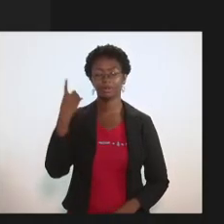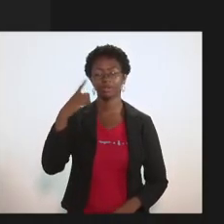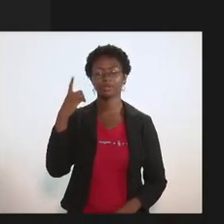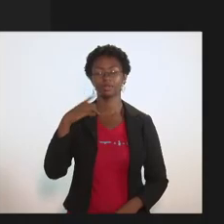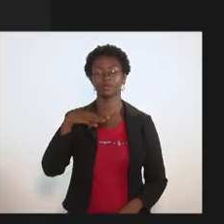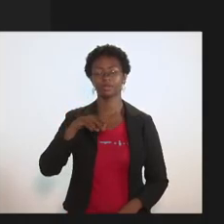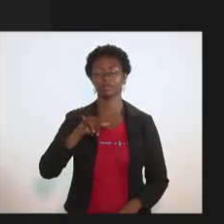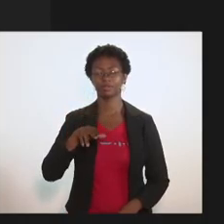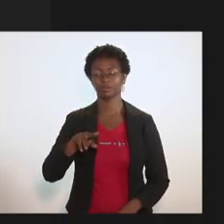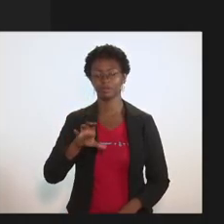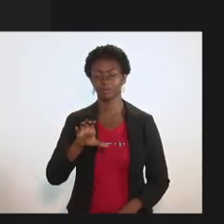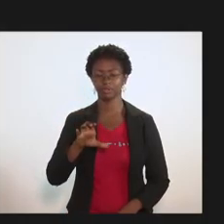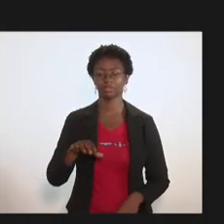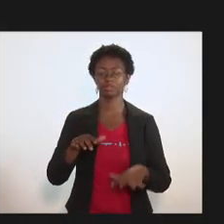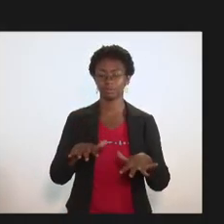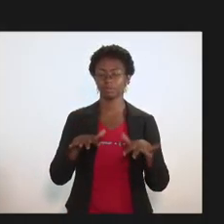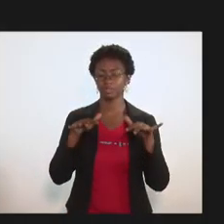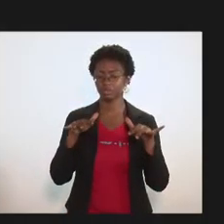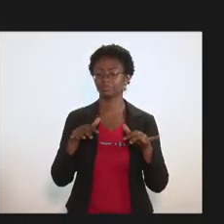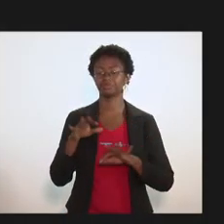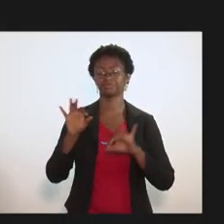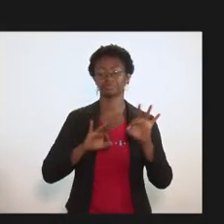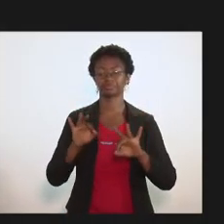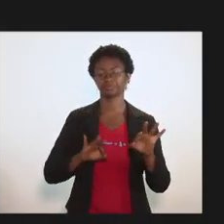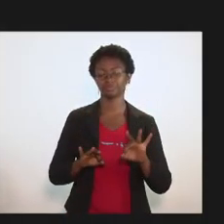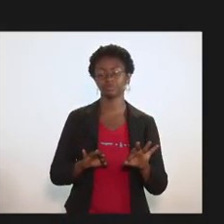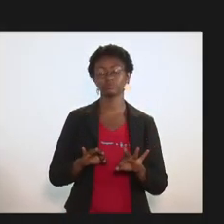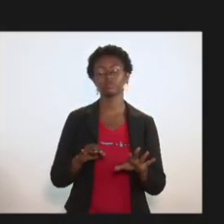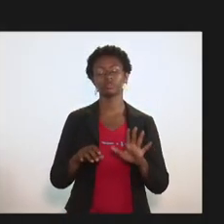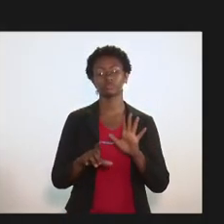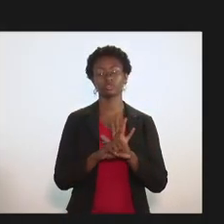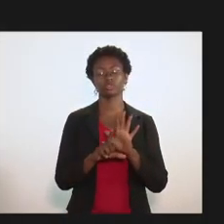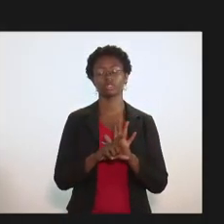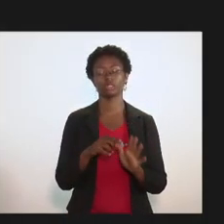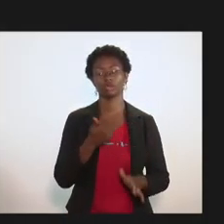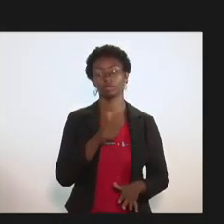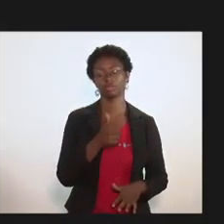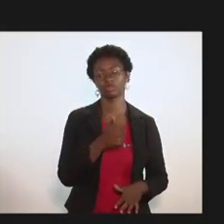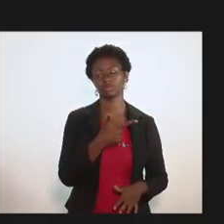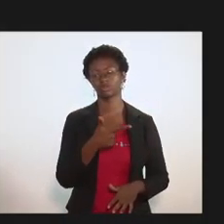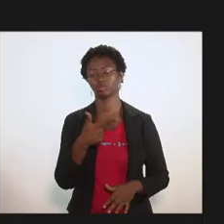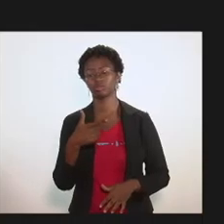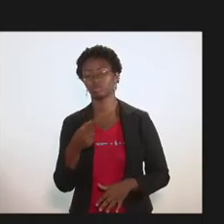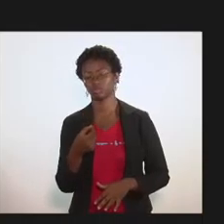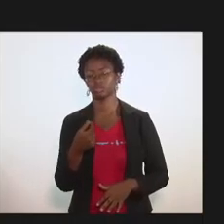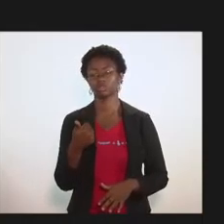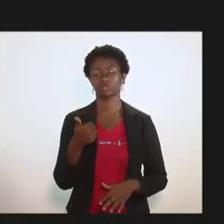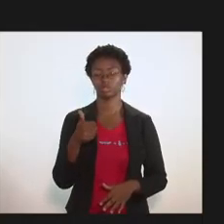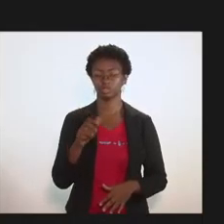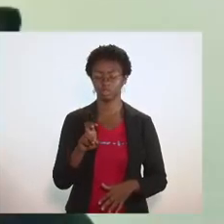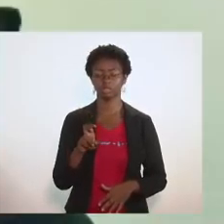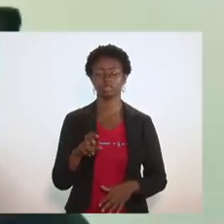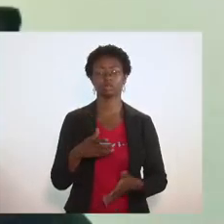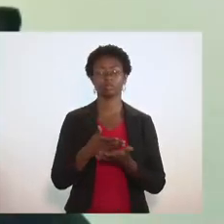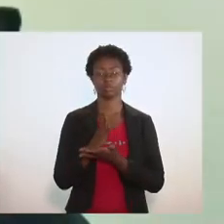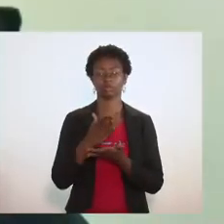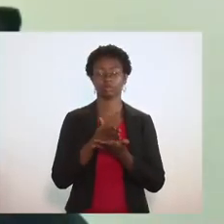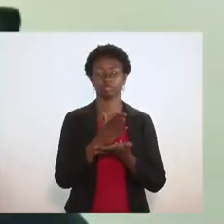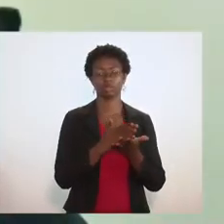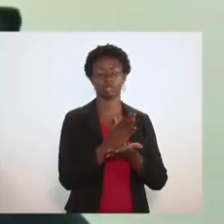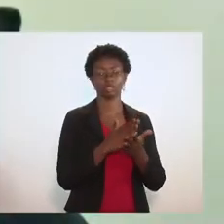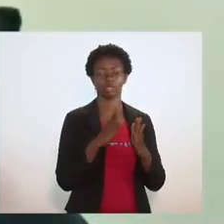Só mais uma vez, o item 15 já foi votado? Votamos já. Agora? Já foi. Vai 16 da pauta. 16